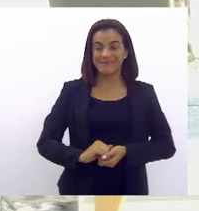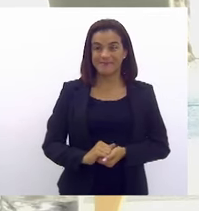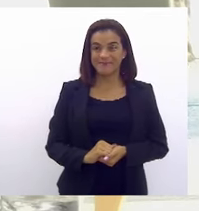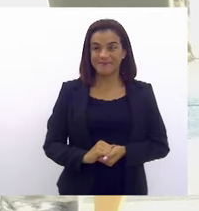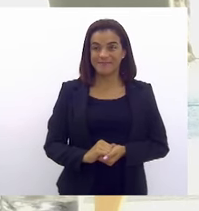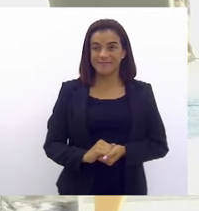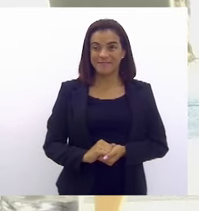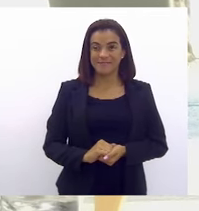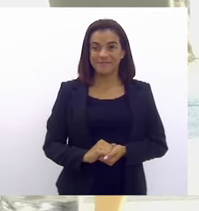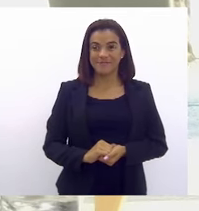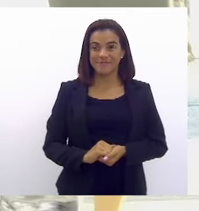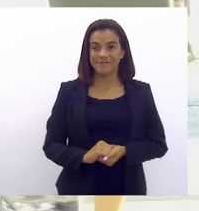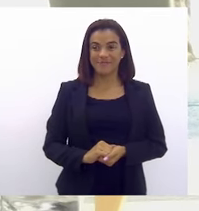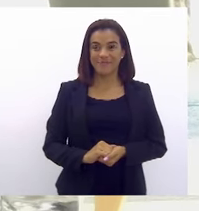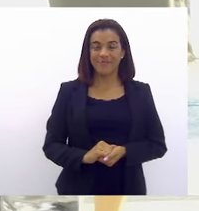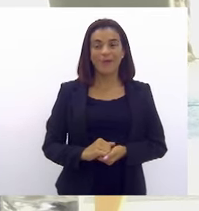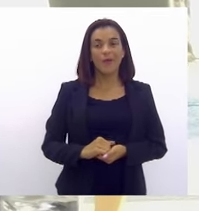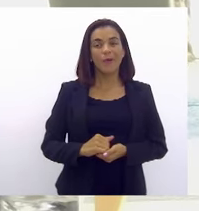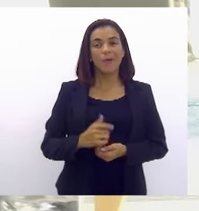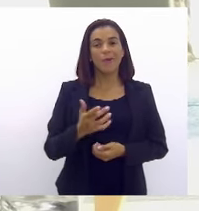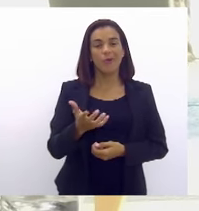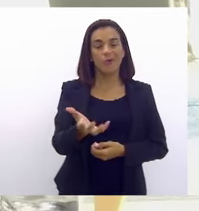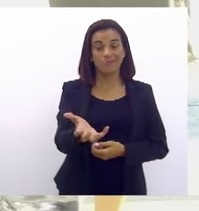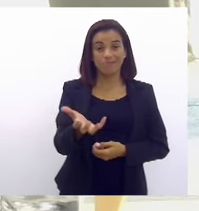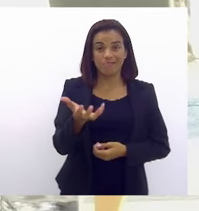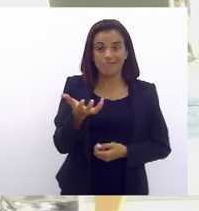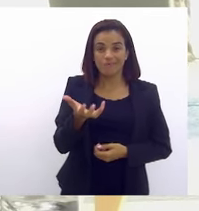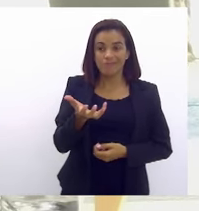E queria